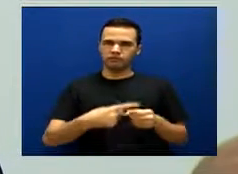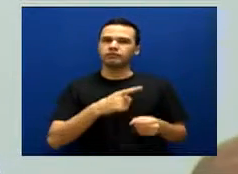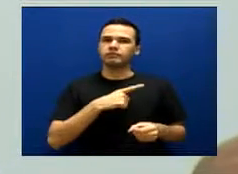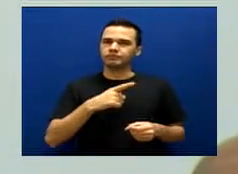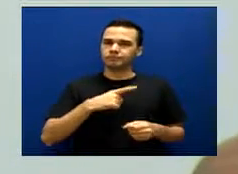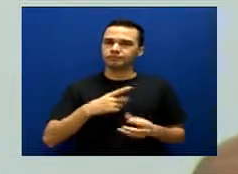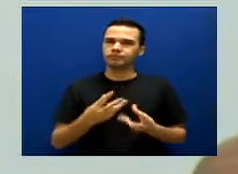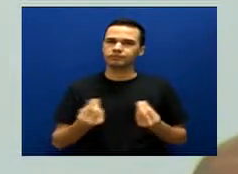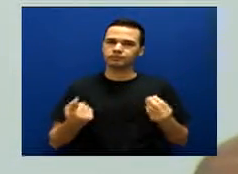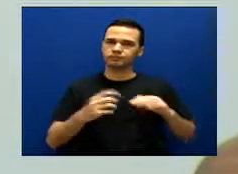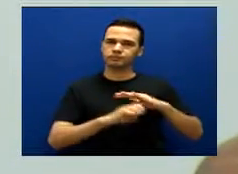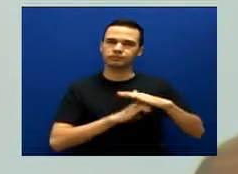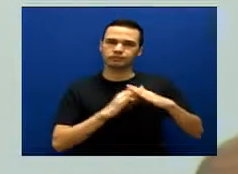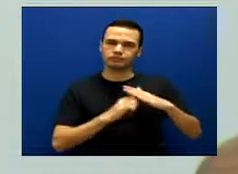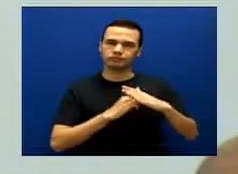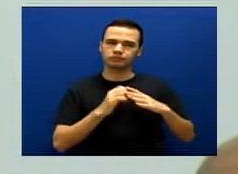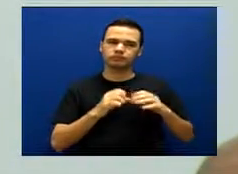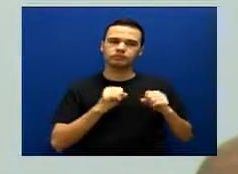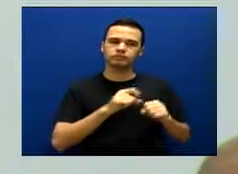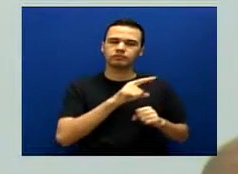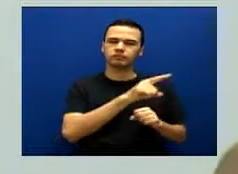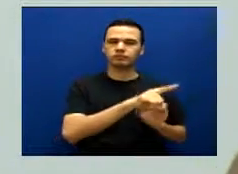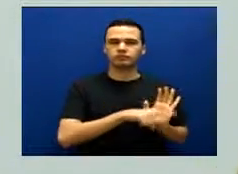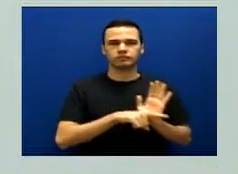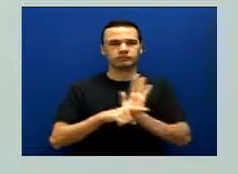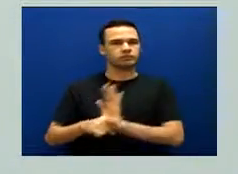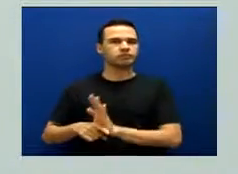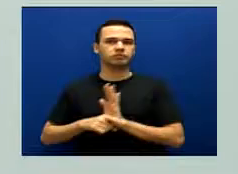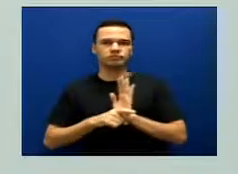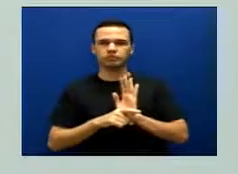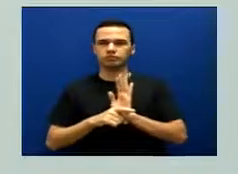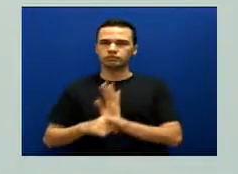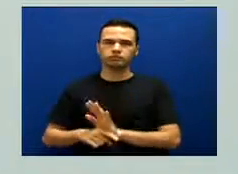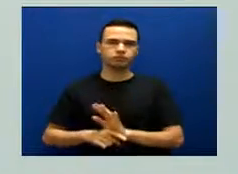de grandes empresas que poderiam estar colaborando,